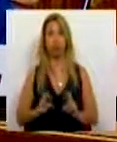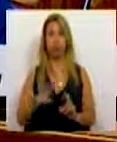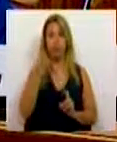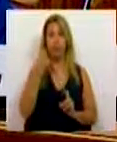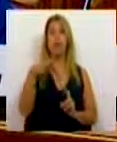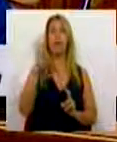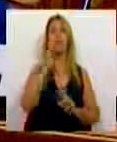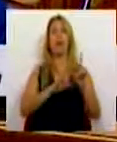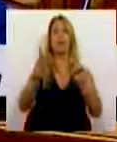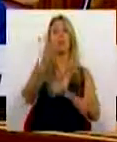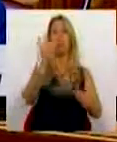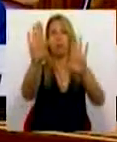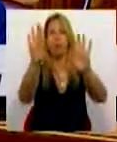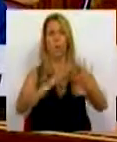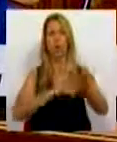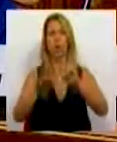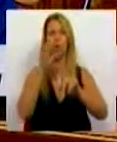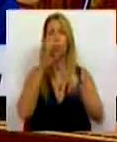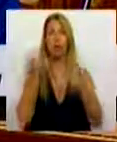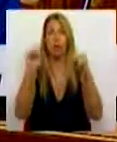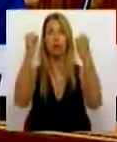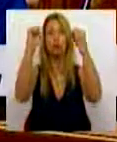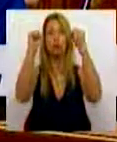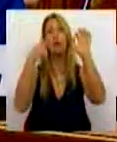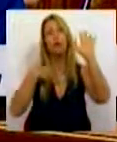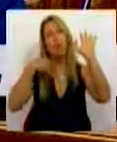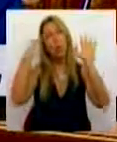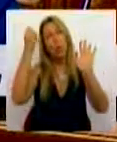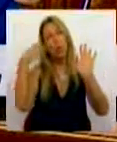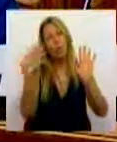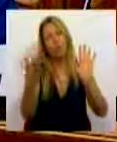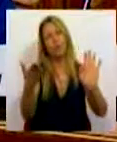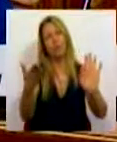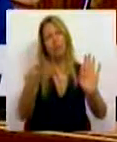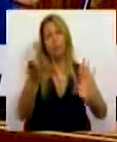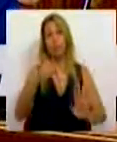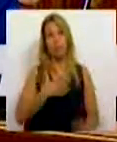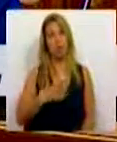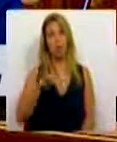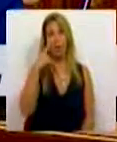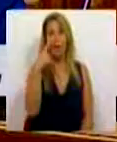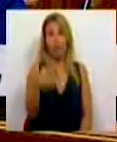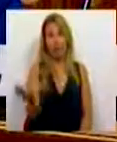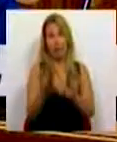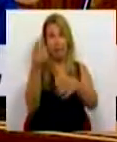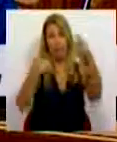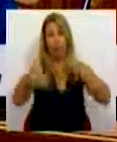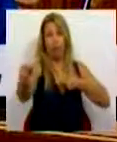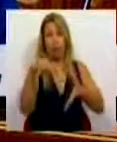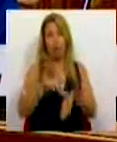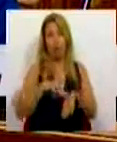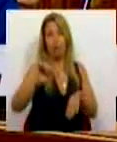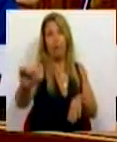senhores deputados estão muito nervosos, eu compreendo, eu também não gostaria de estar a constatar o que vos acontece, mas é assim.